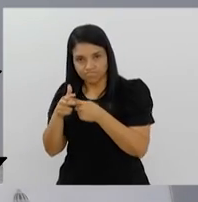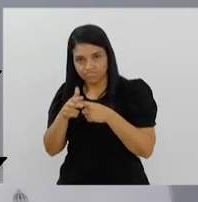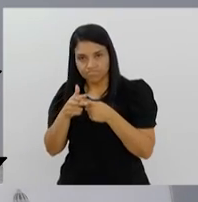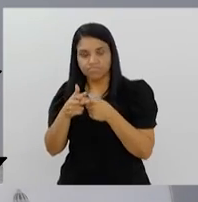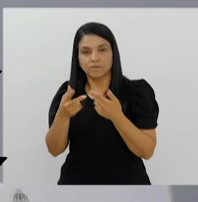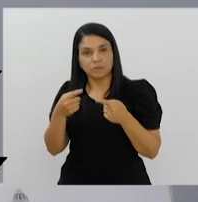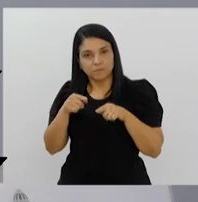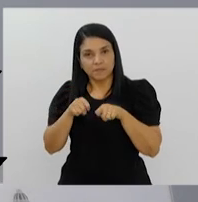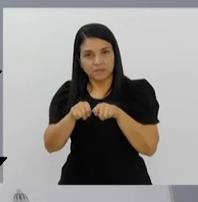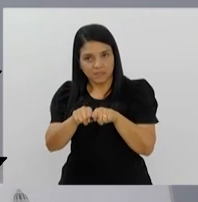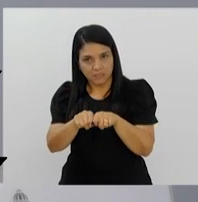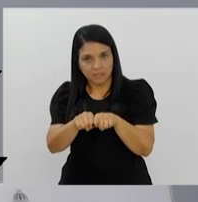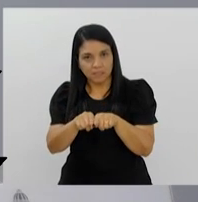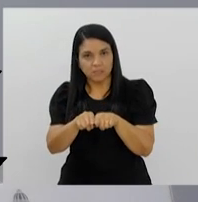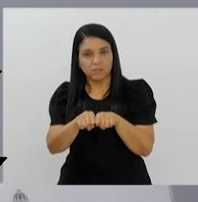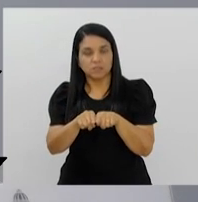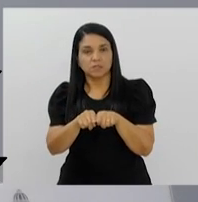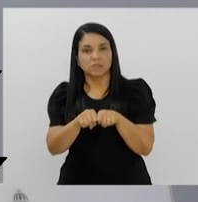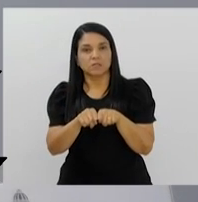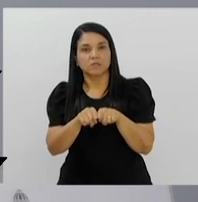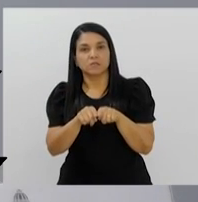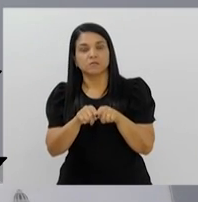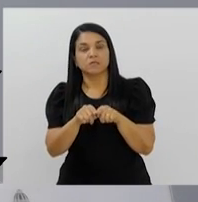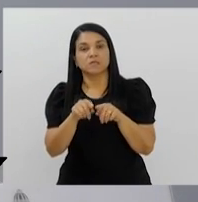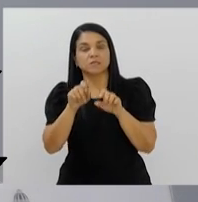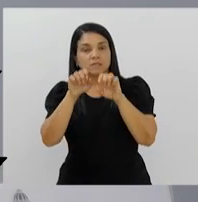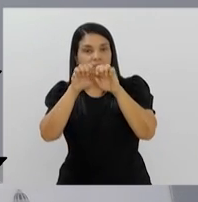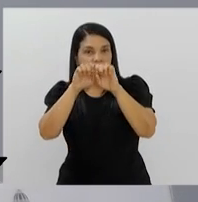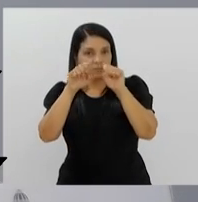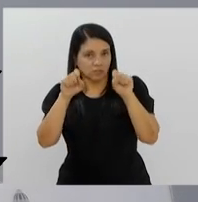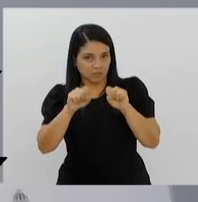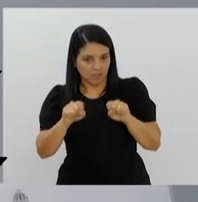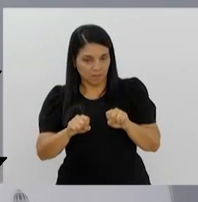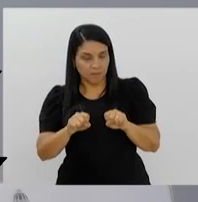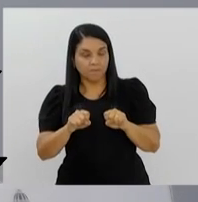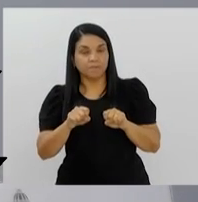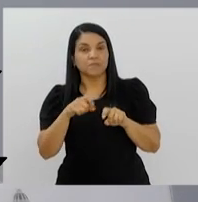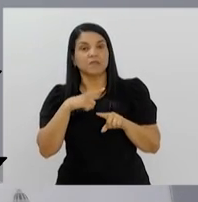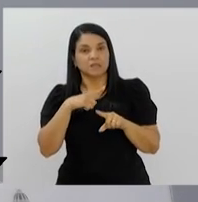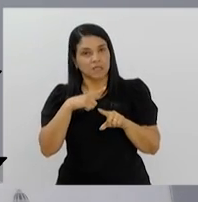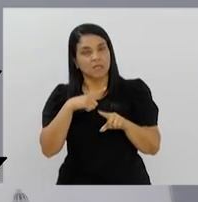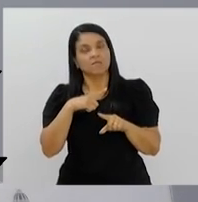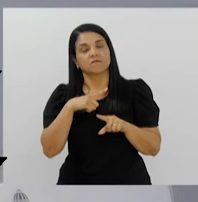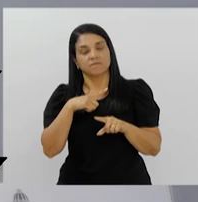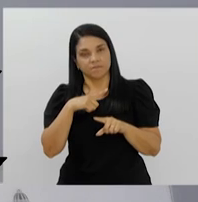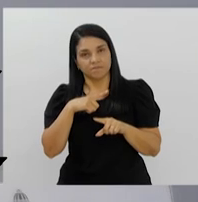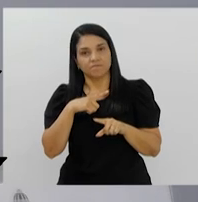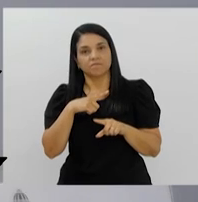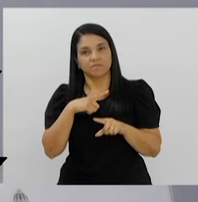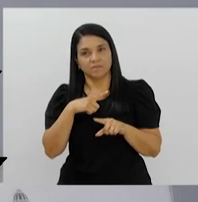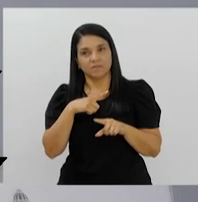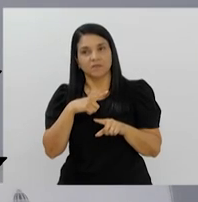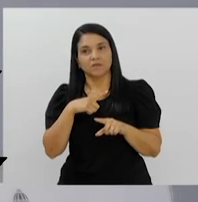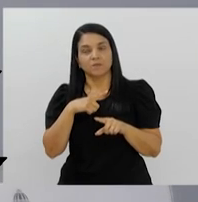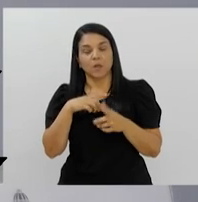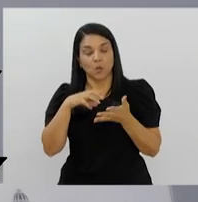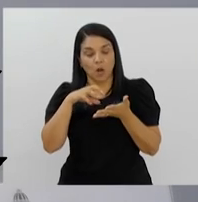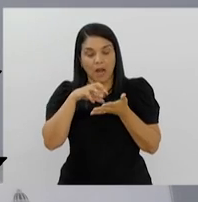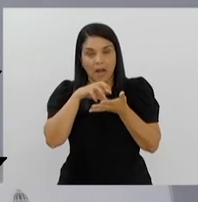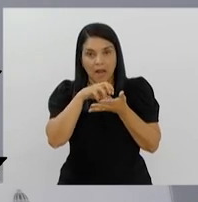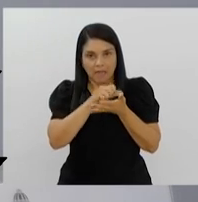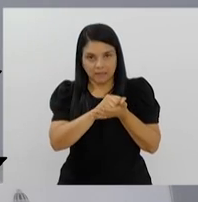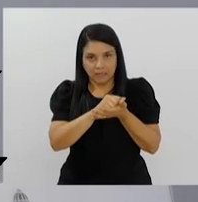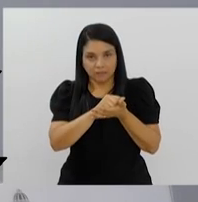e não sei como é que eles falam lá sistemicamente mas houve esse ajuste para poder o cadastro